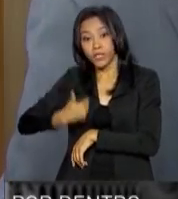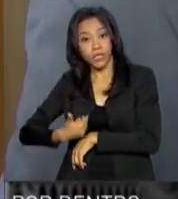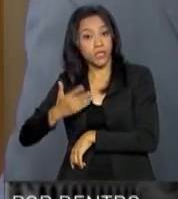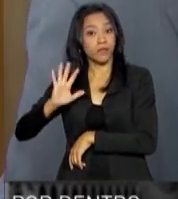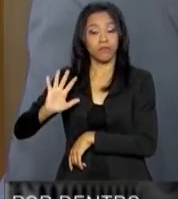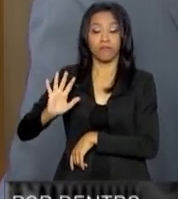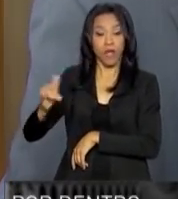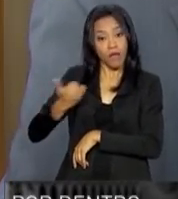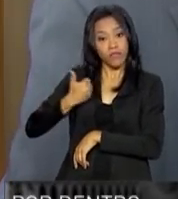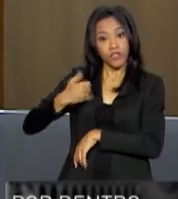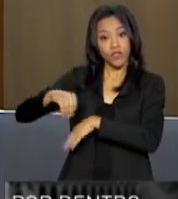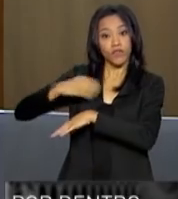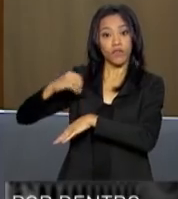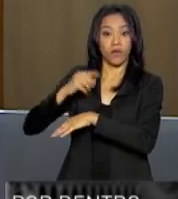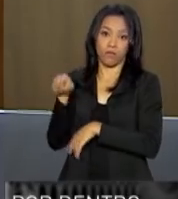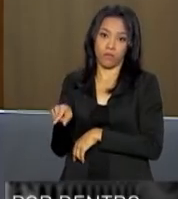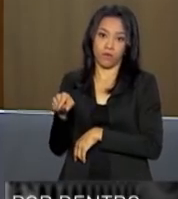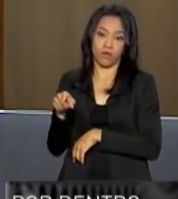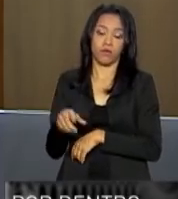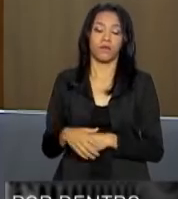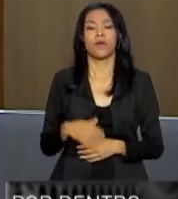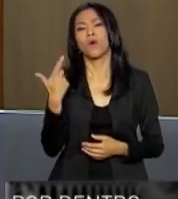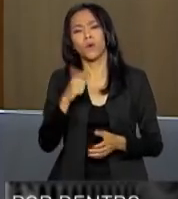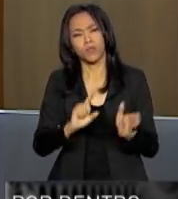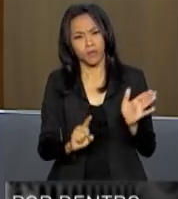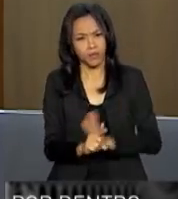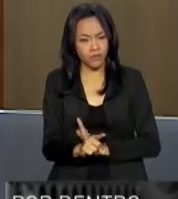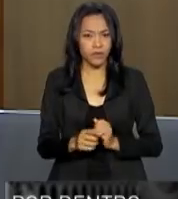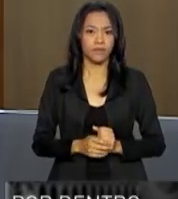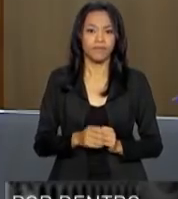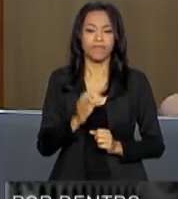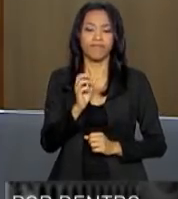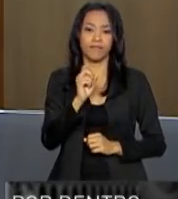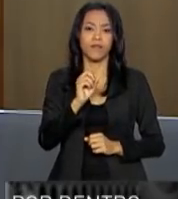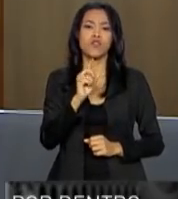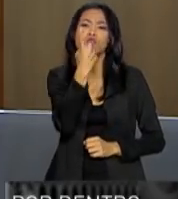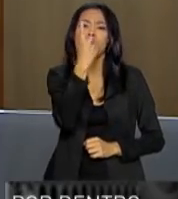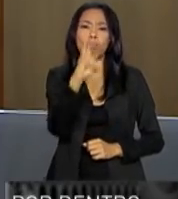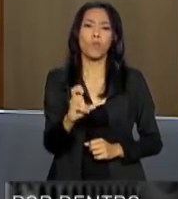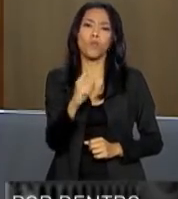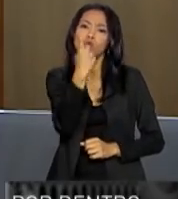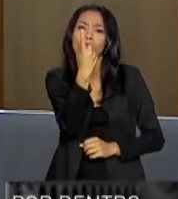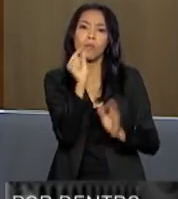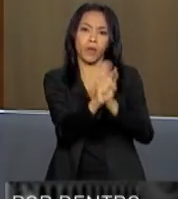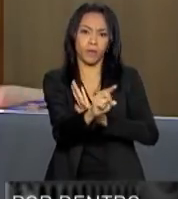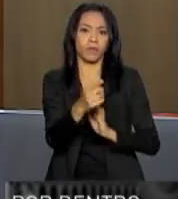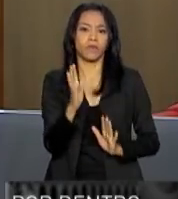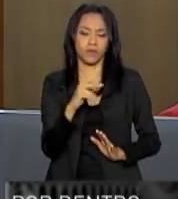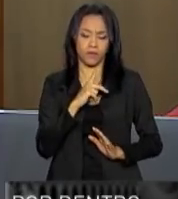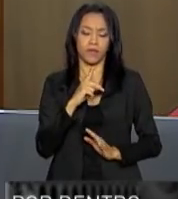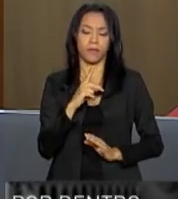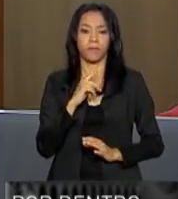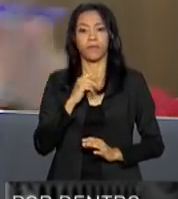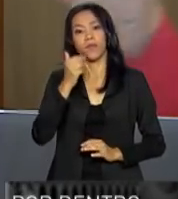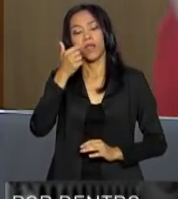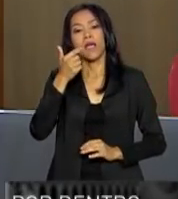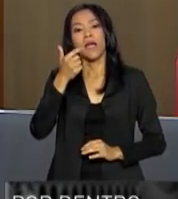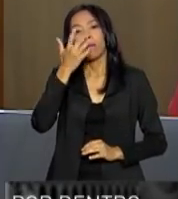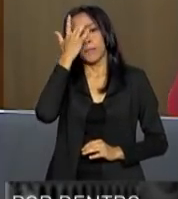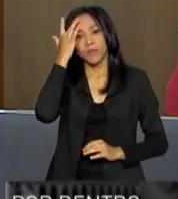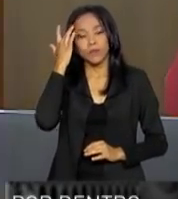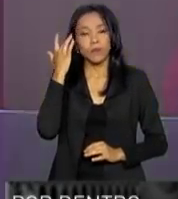benefício marcos antônio de jesus mas há uma pergunta que só uma pergunta até bater na tecla daquelas pessoas